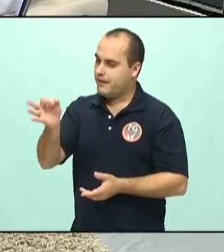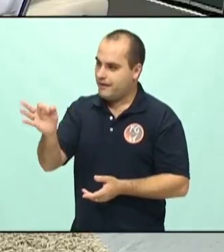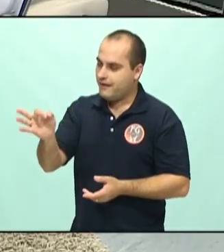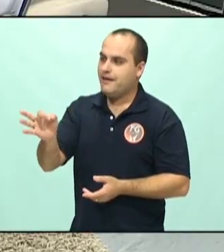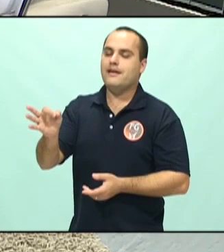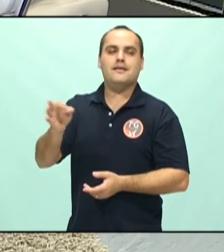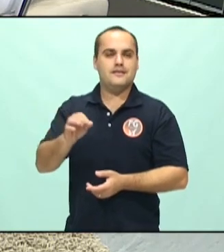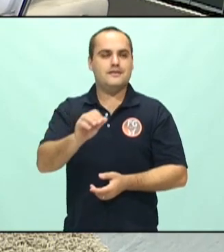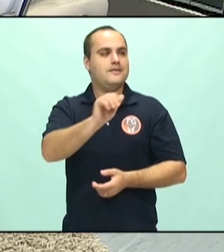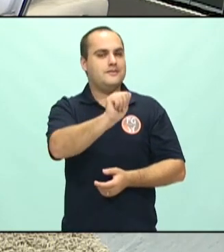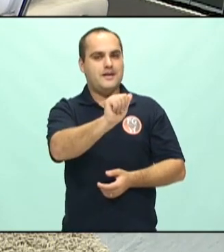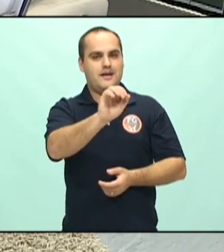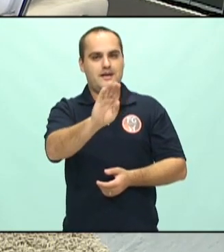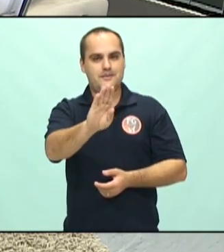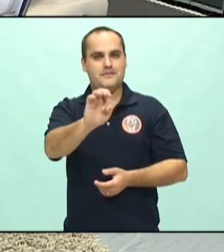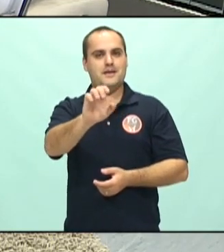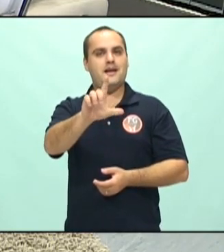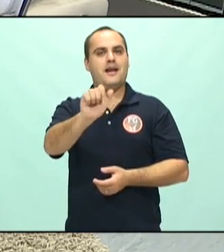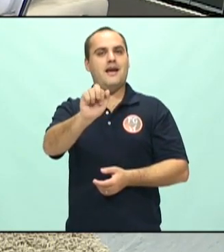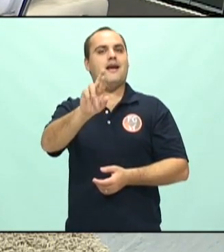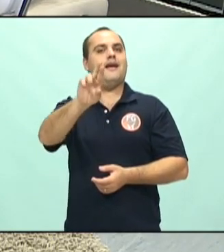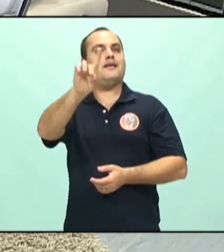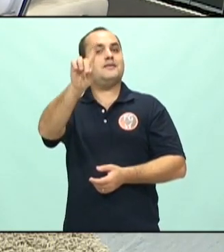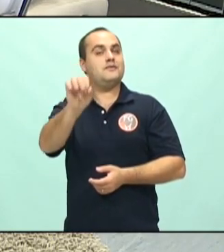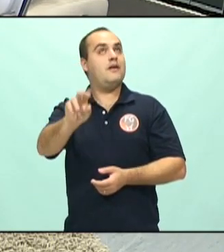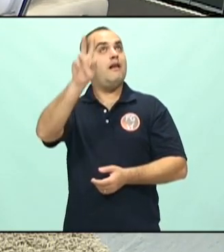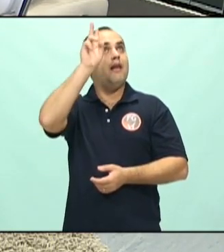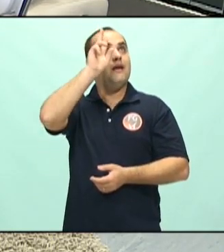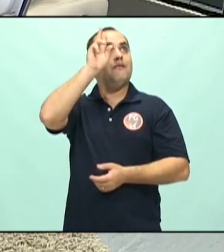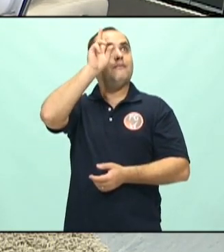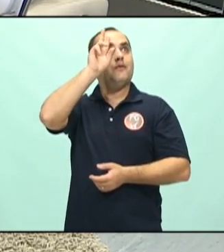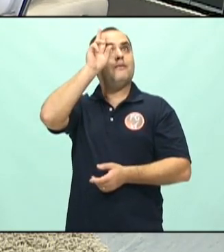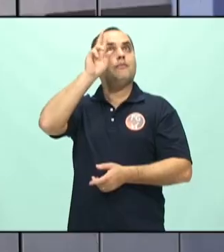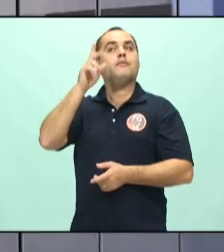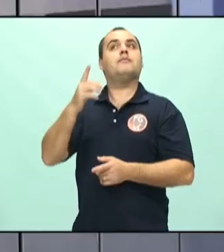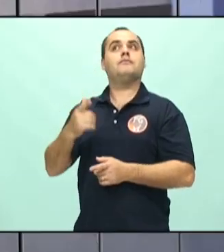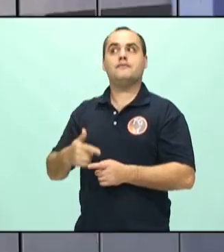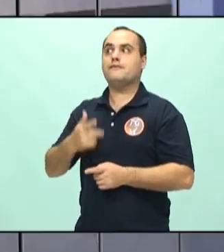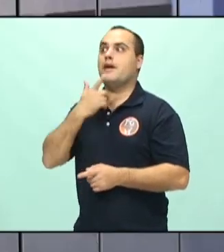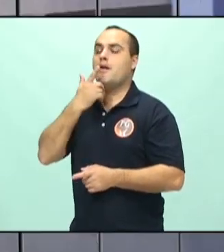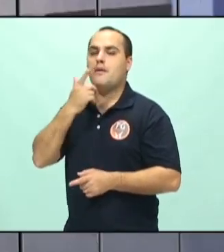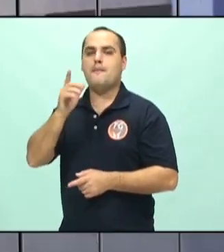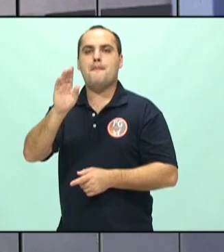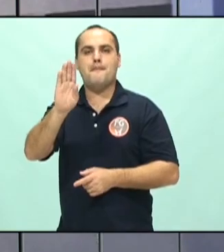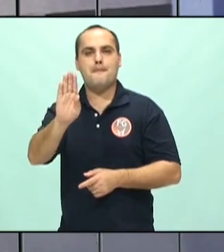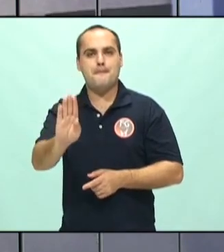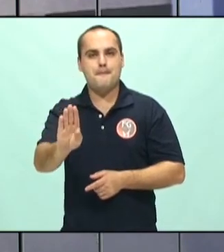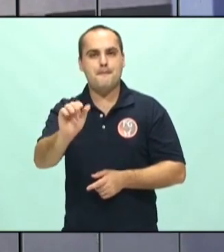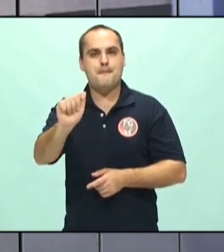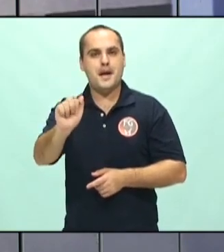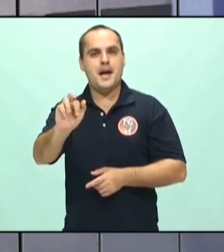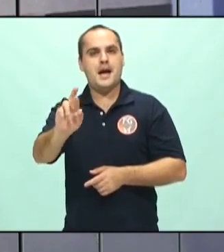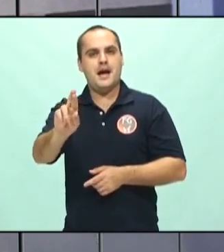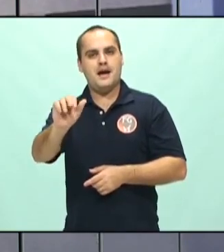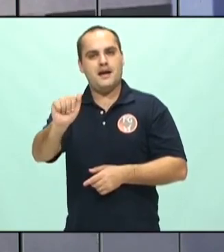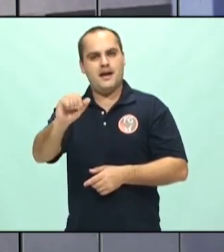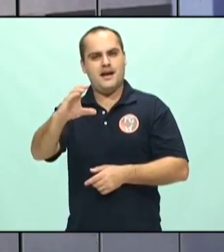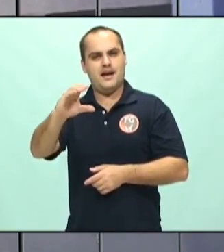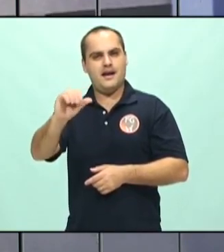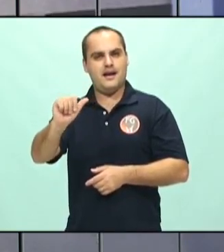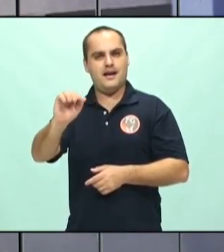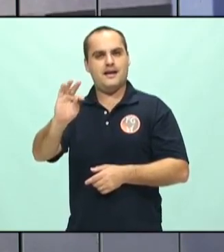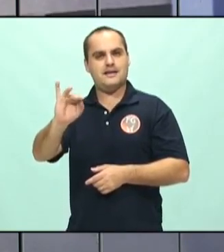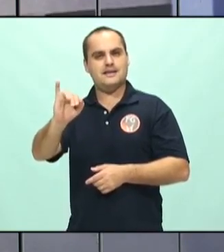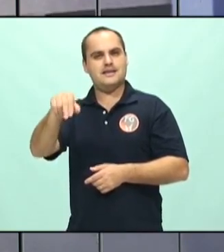que o ganhar o outro lado lembrou sabe é verdade porque meu hotel medicinal é um mel